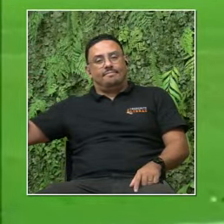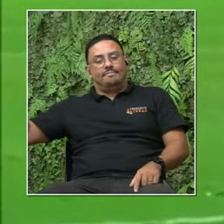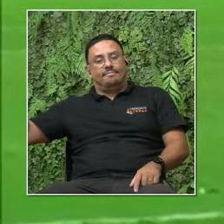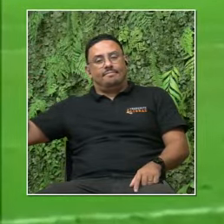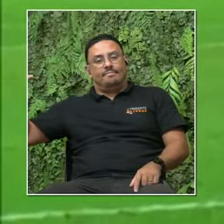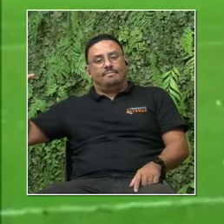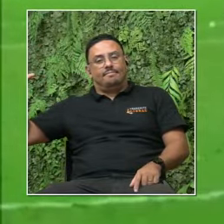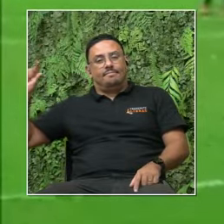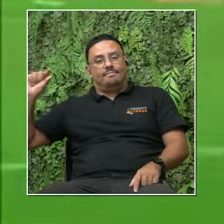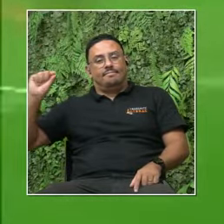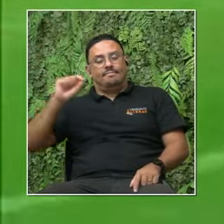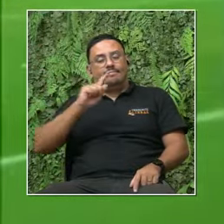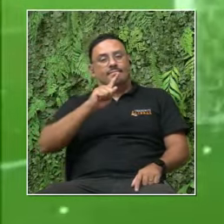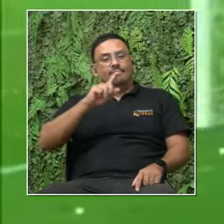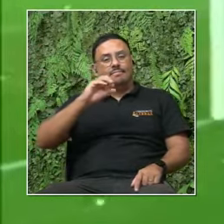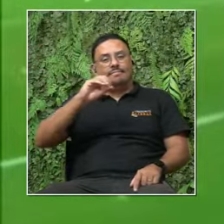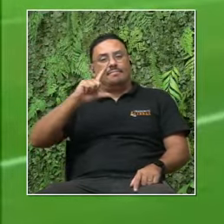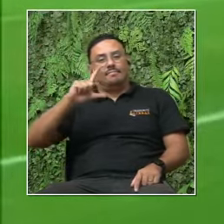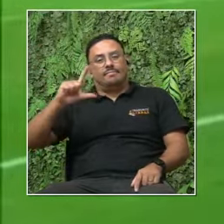gol